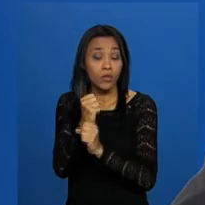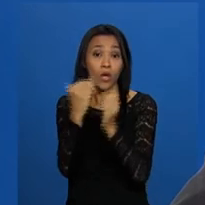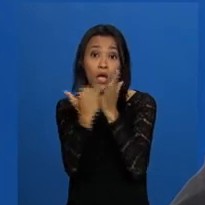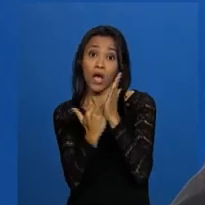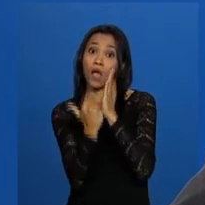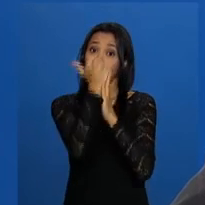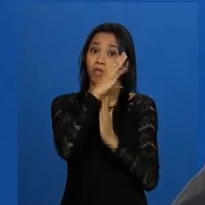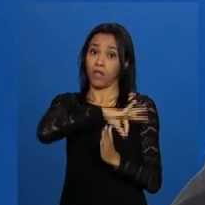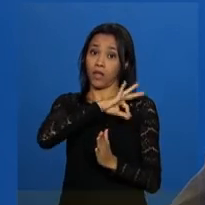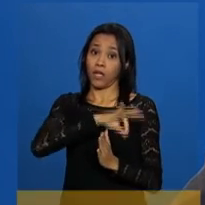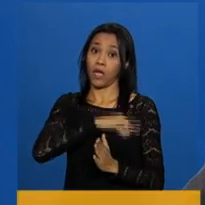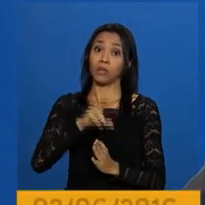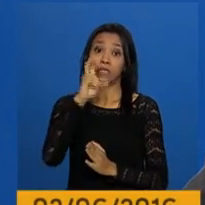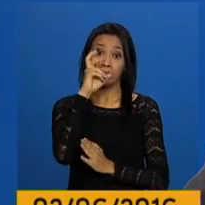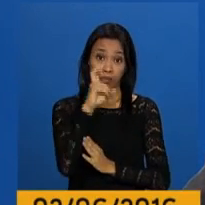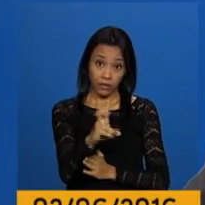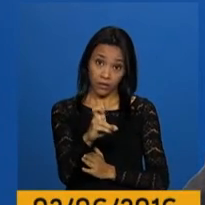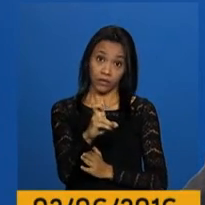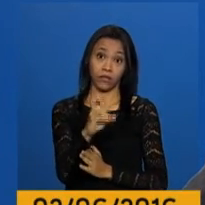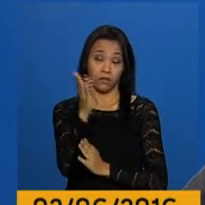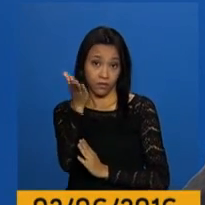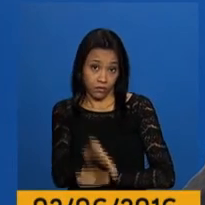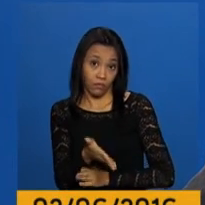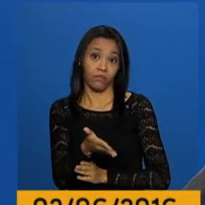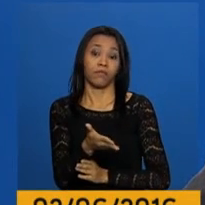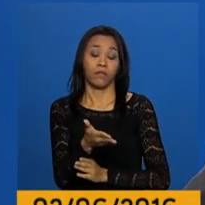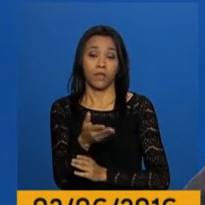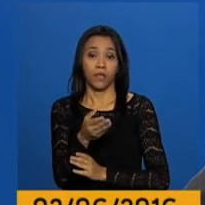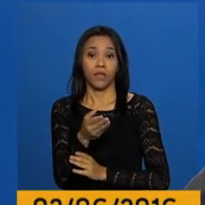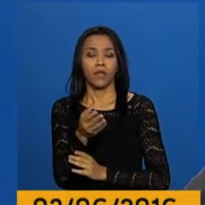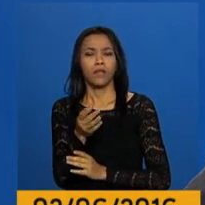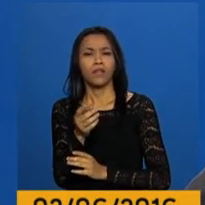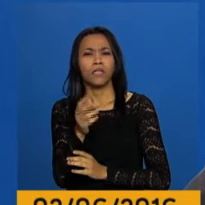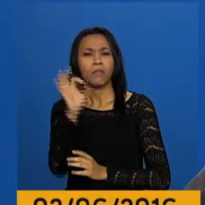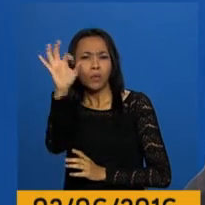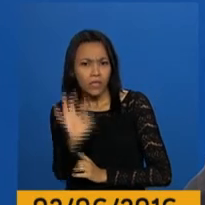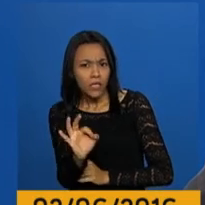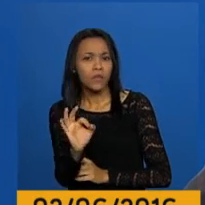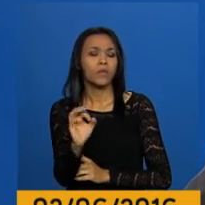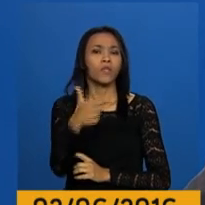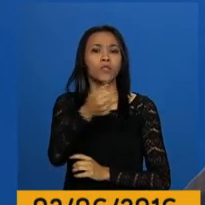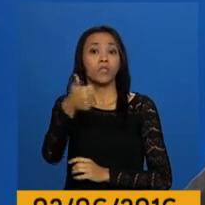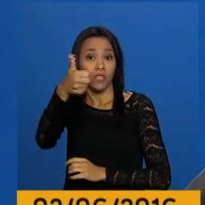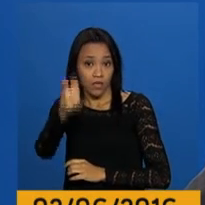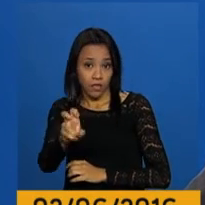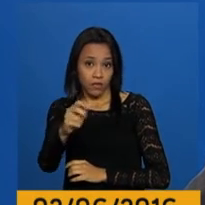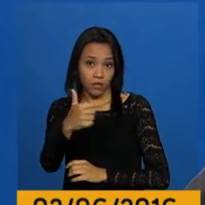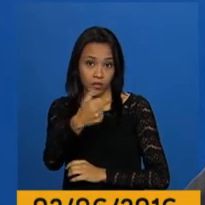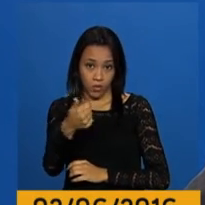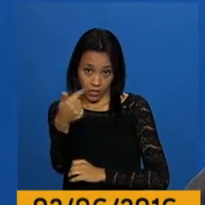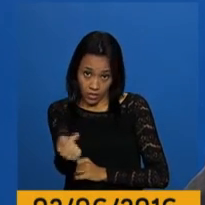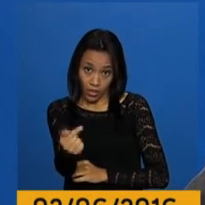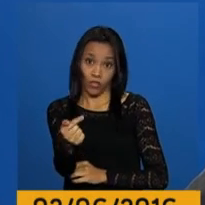2016, a partir de agosto, e um reajuste de 5% em 2017, também a